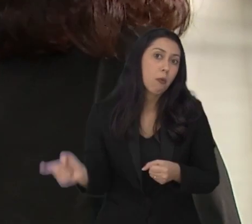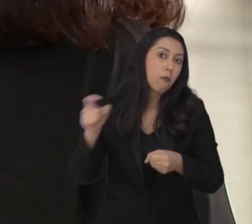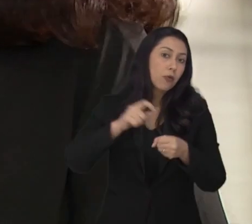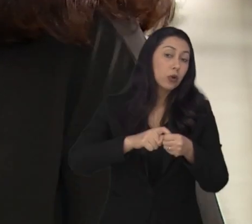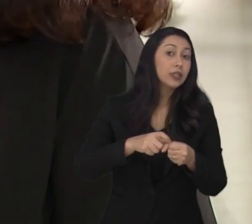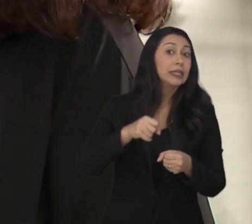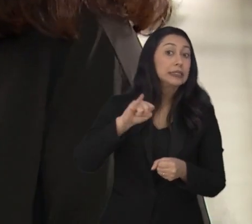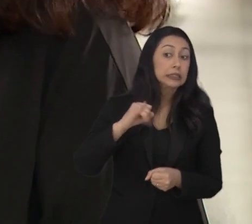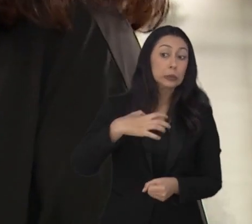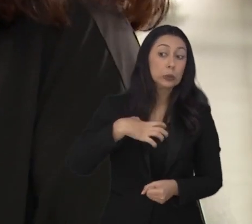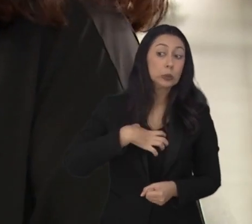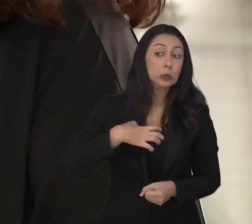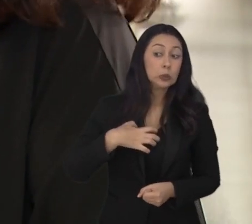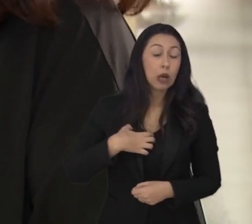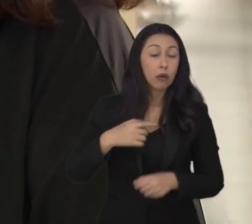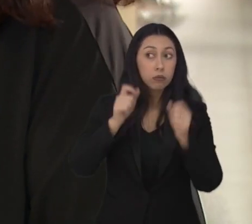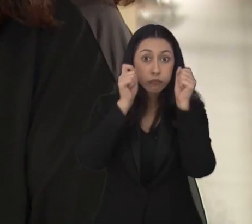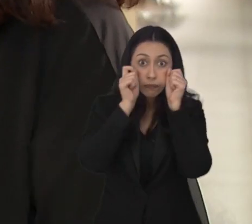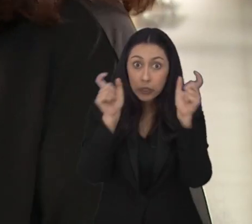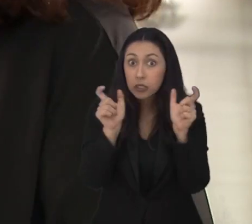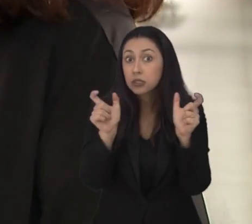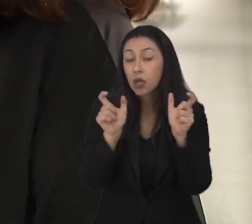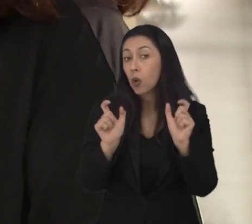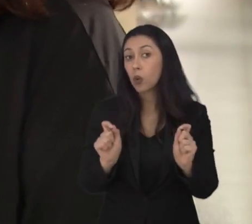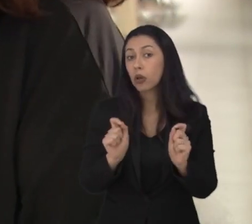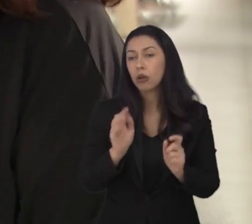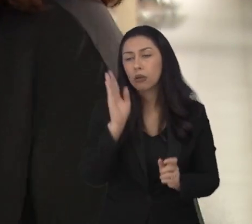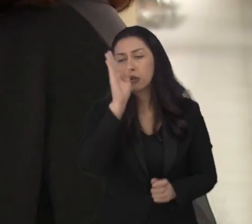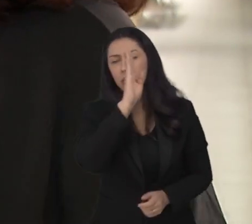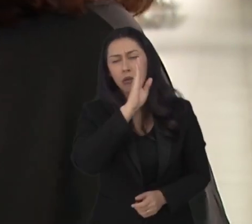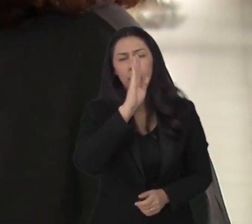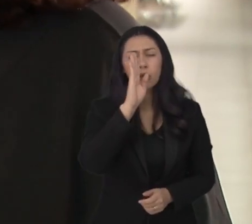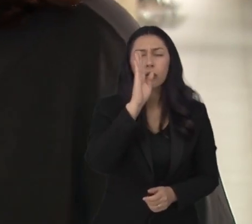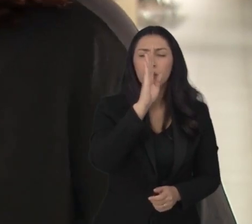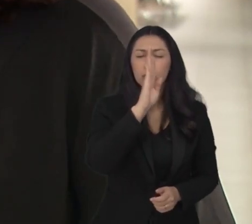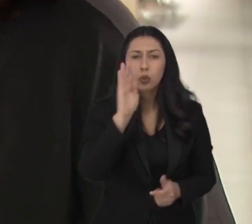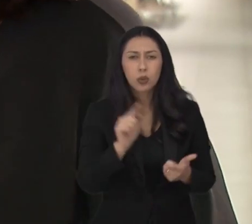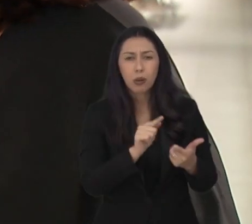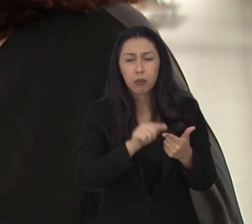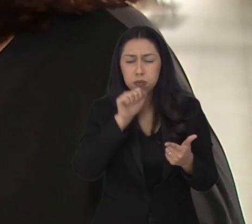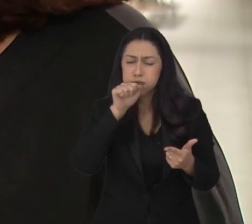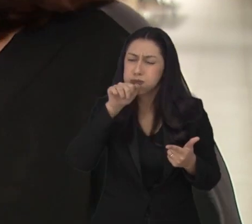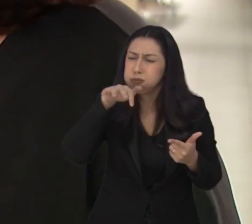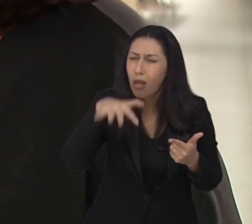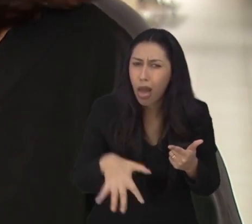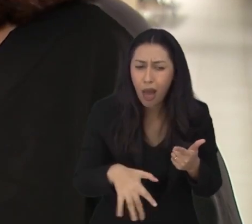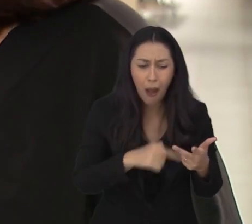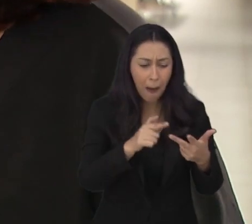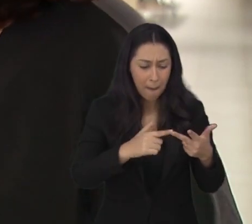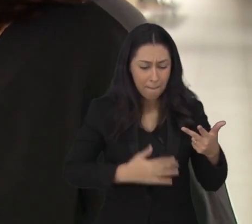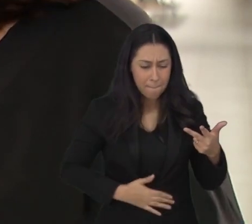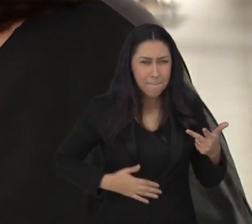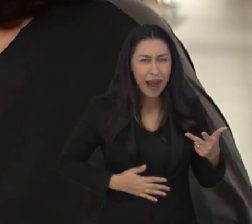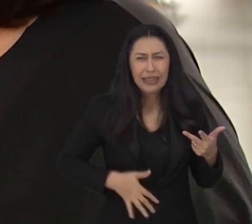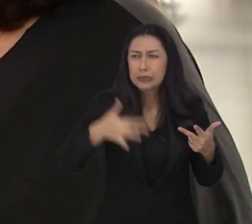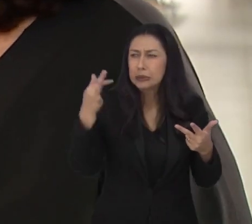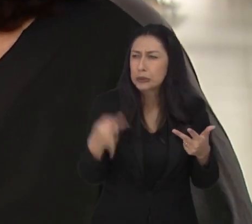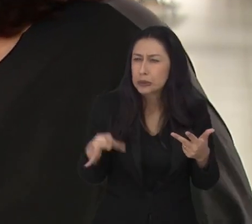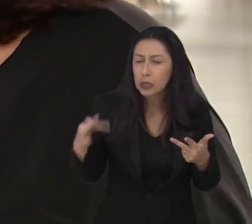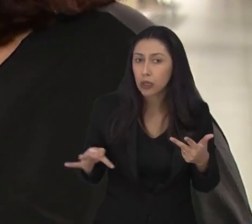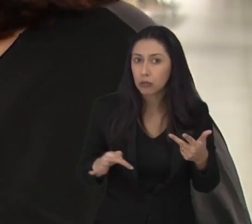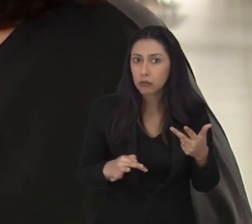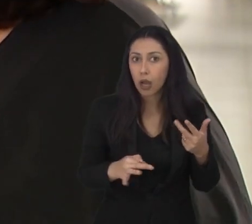na UBS se ela tiver o que a gente chama de sinais de alerta. O que são sinais de alerta? É tontura, vômitos que não melhoram, uma dor